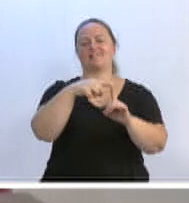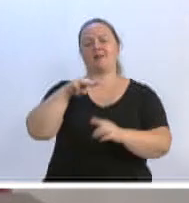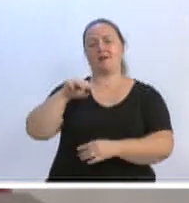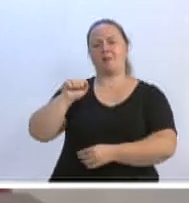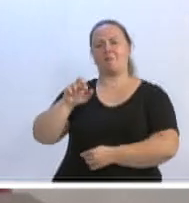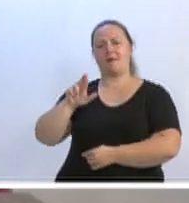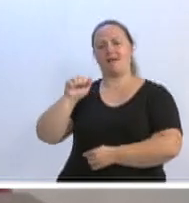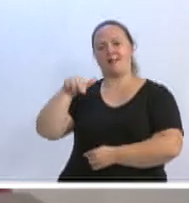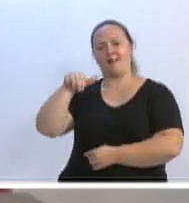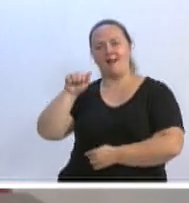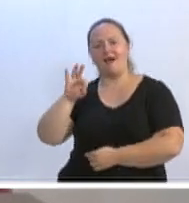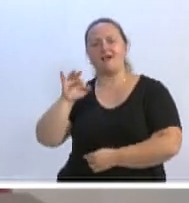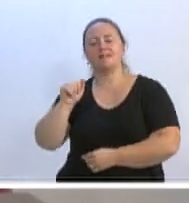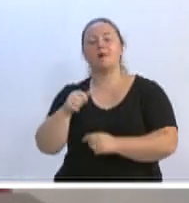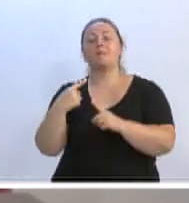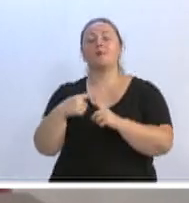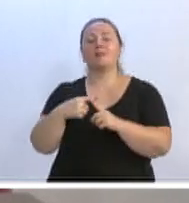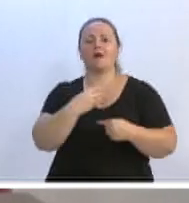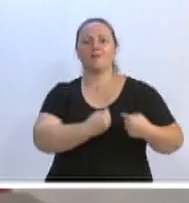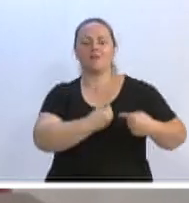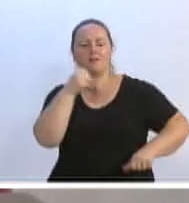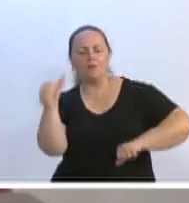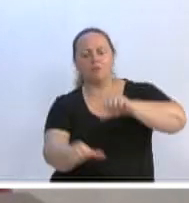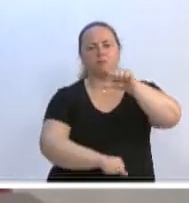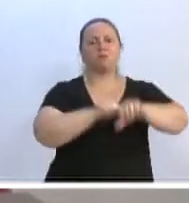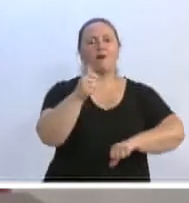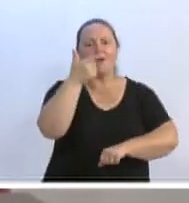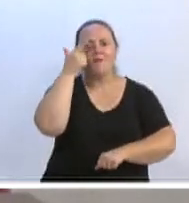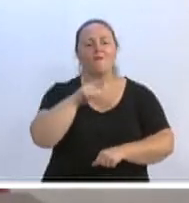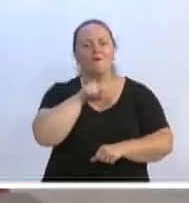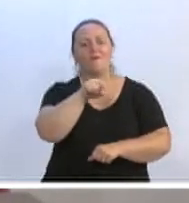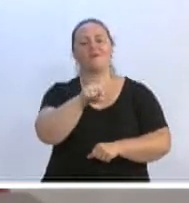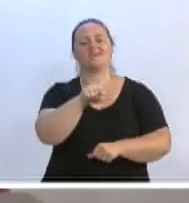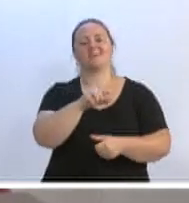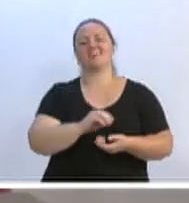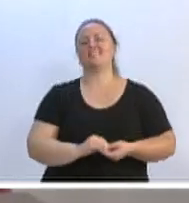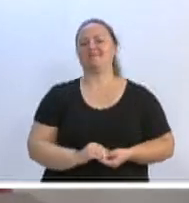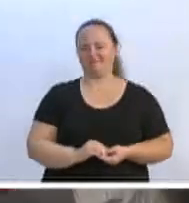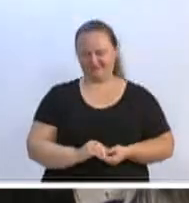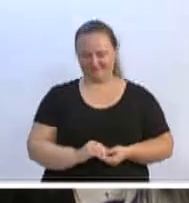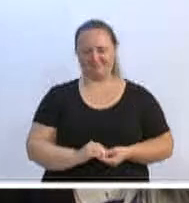muitas vidas têm sido transformadas por ela neste lugar. Muito obrigado.